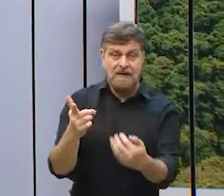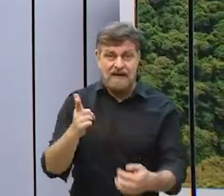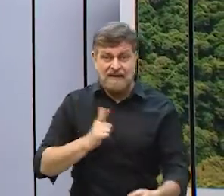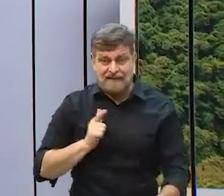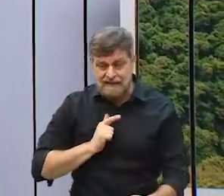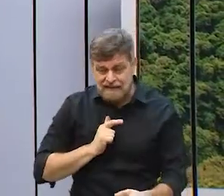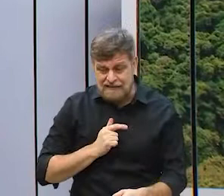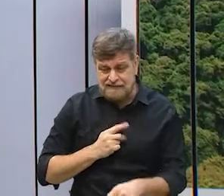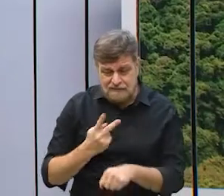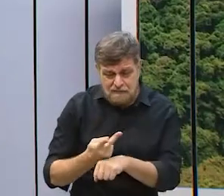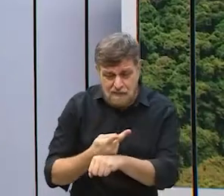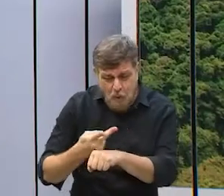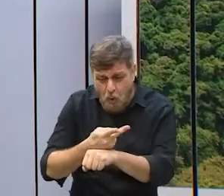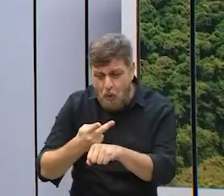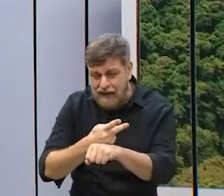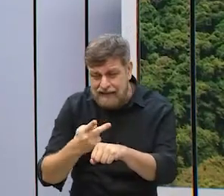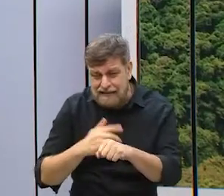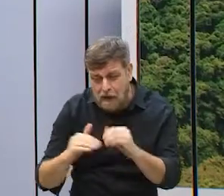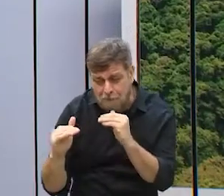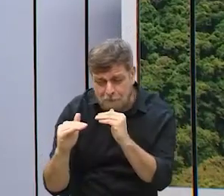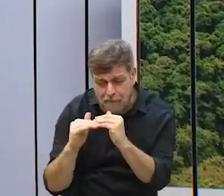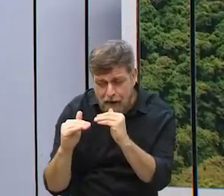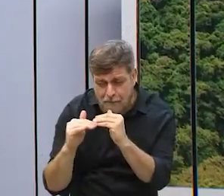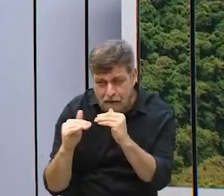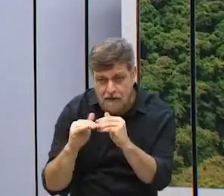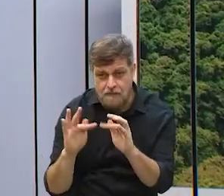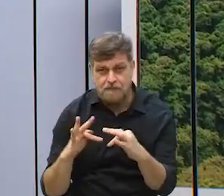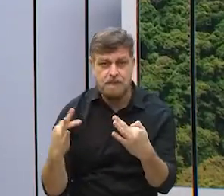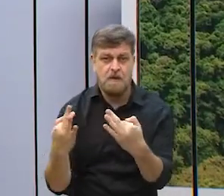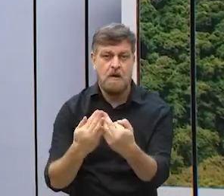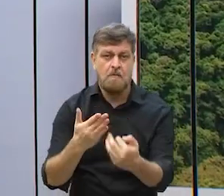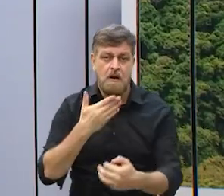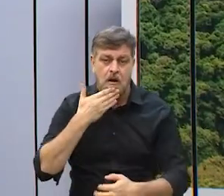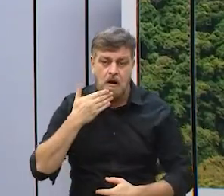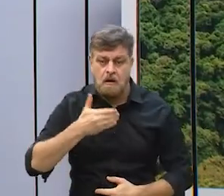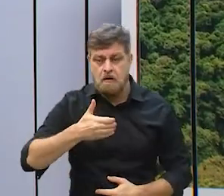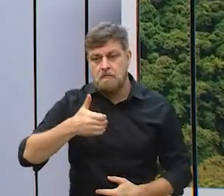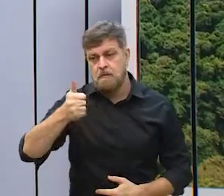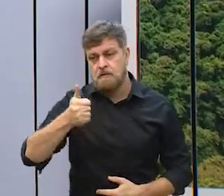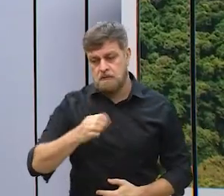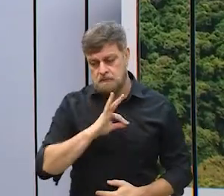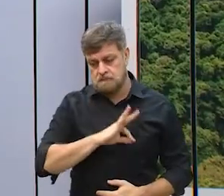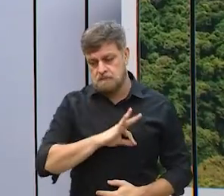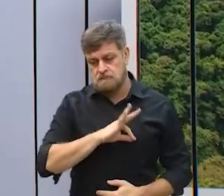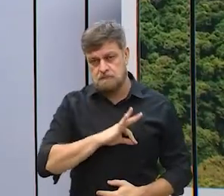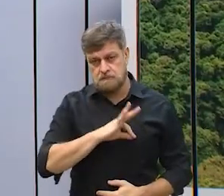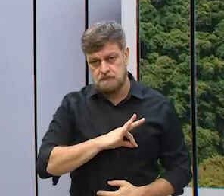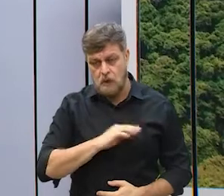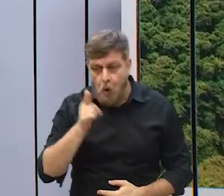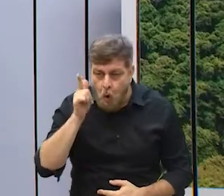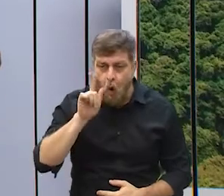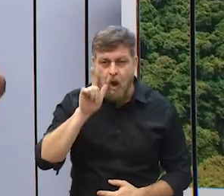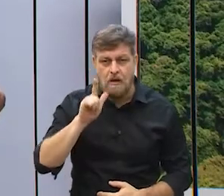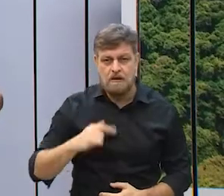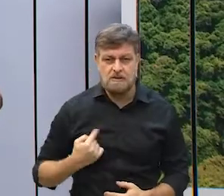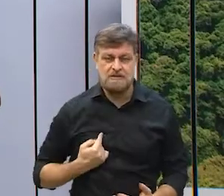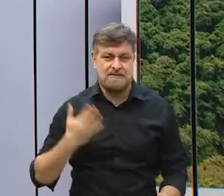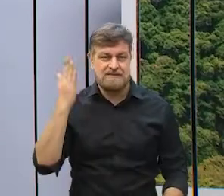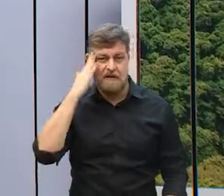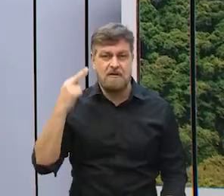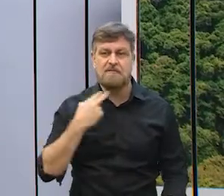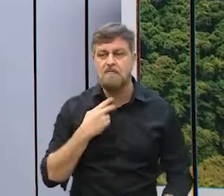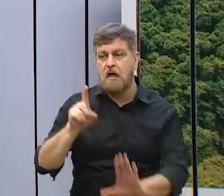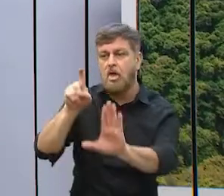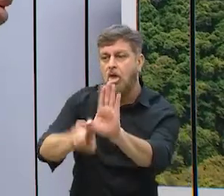menos, buscar um equilíbrio mínimo para que essas famílias possam ter acesso à renda. E a gente sabe que não é pendurar as